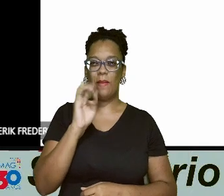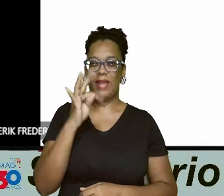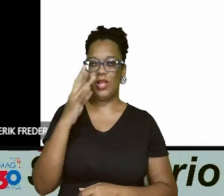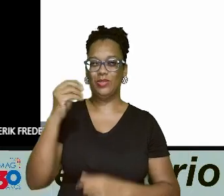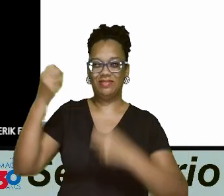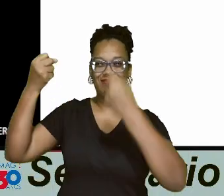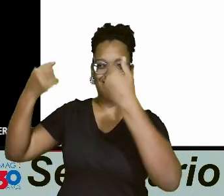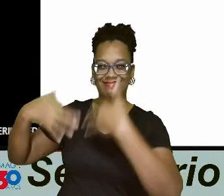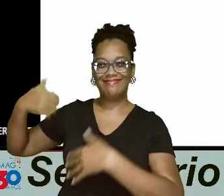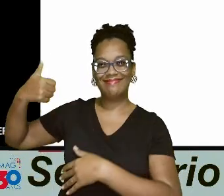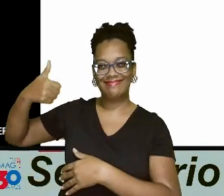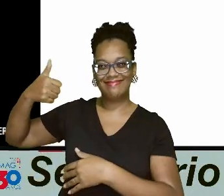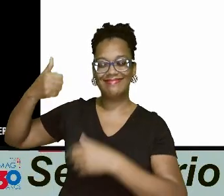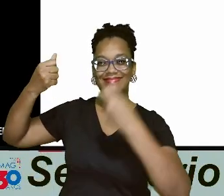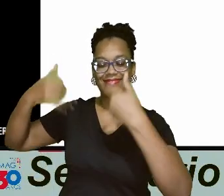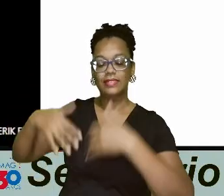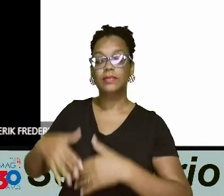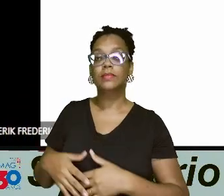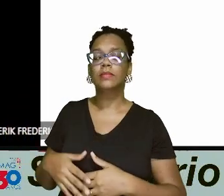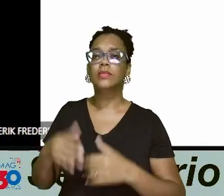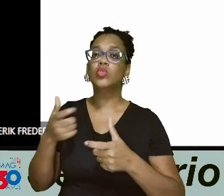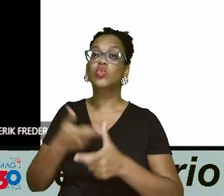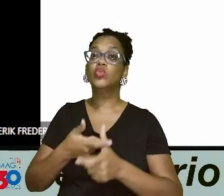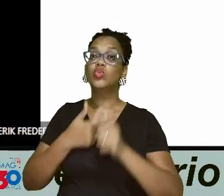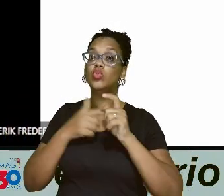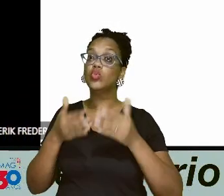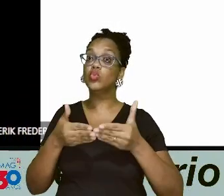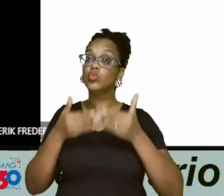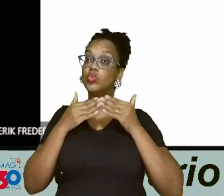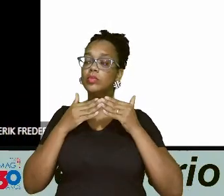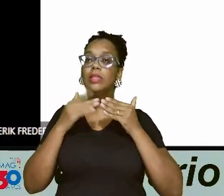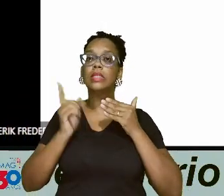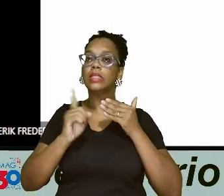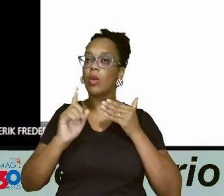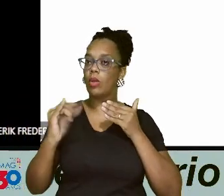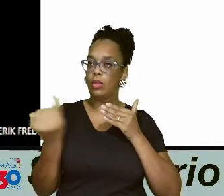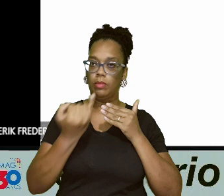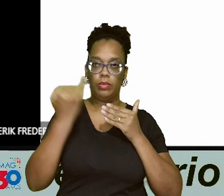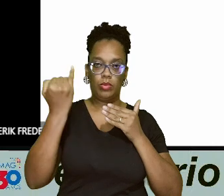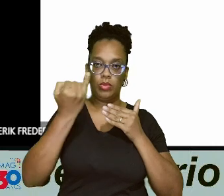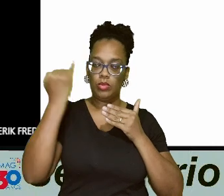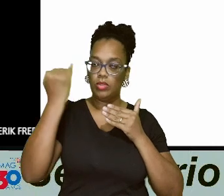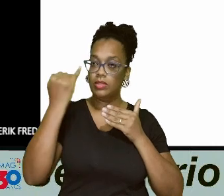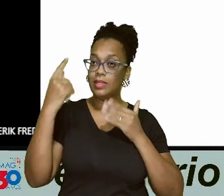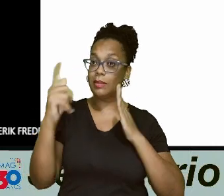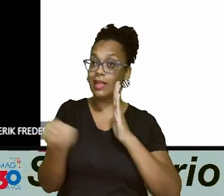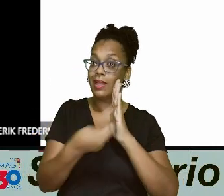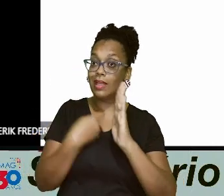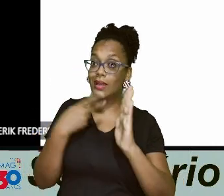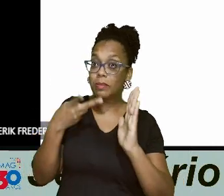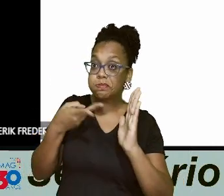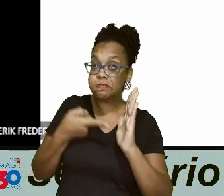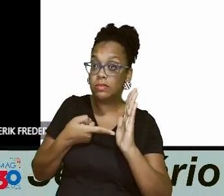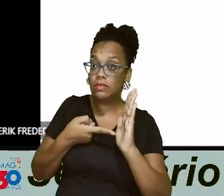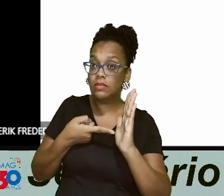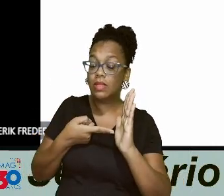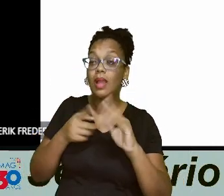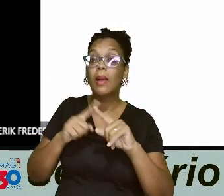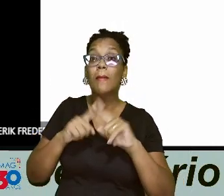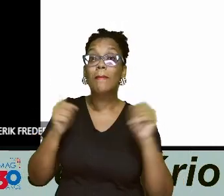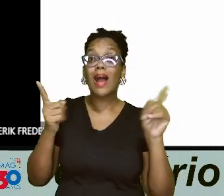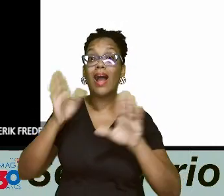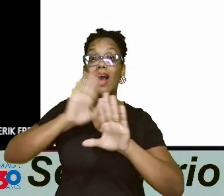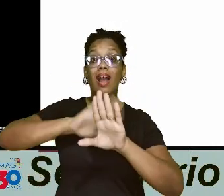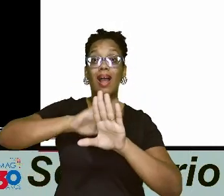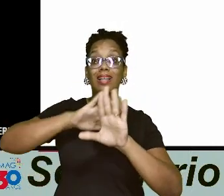essa suspensão ela não era importante para a prescrição em si, mas o precedente